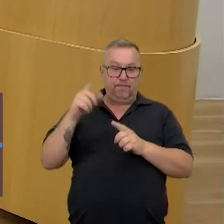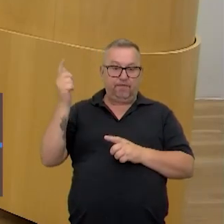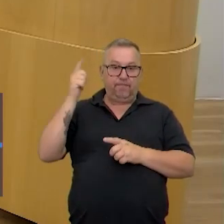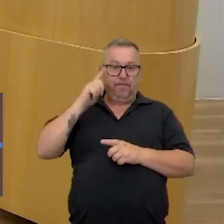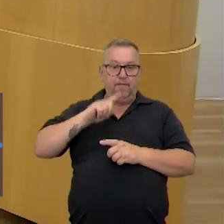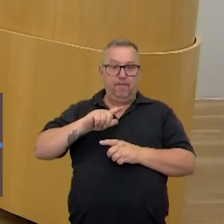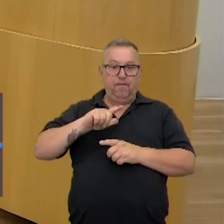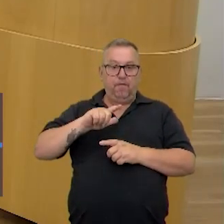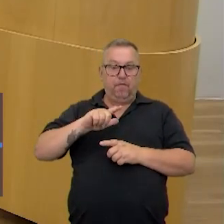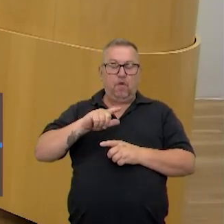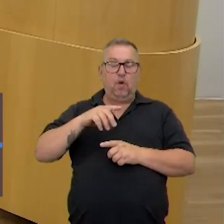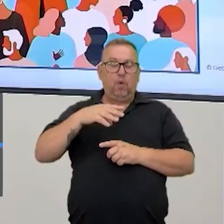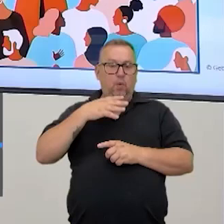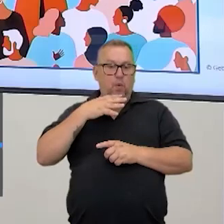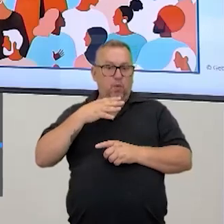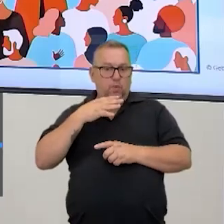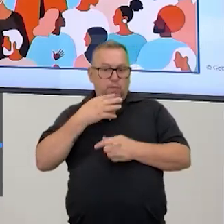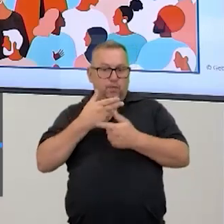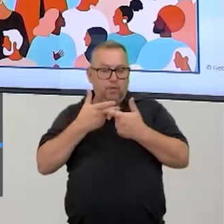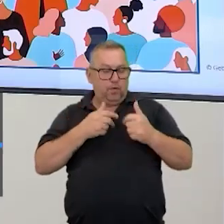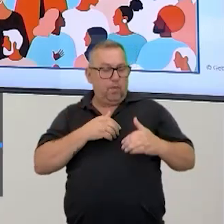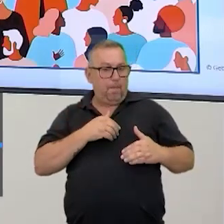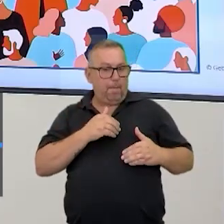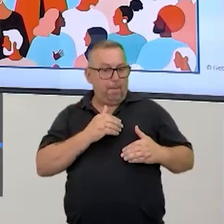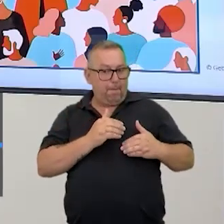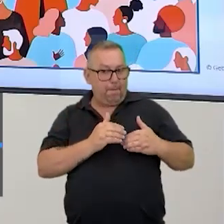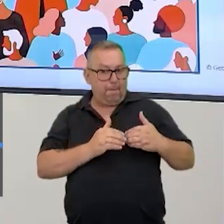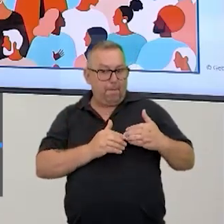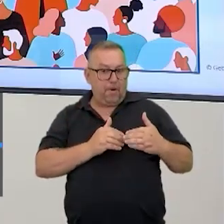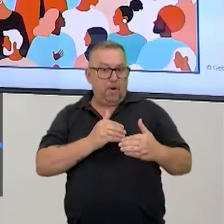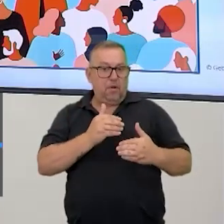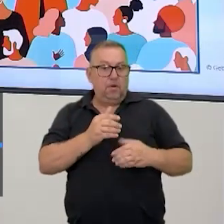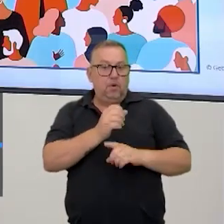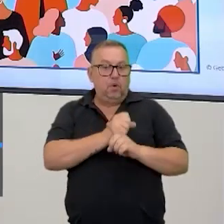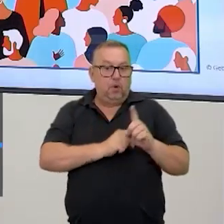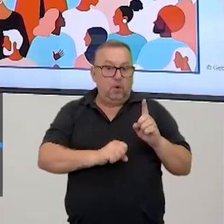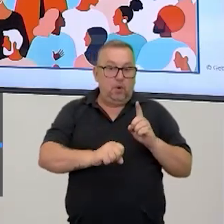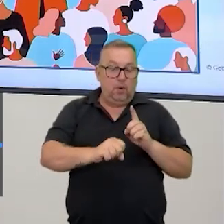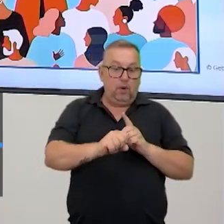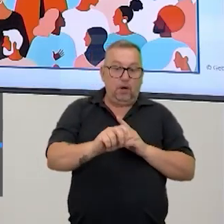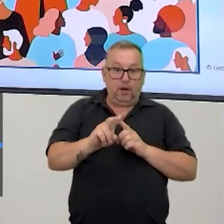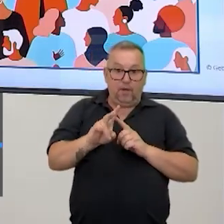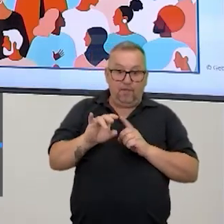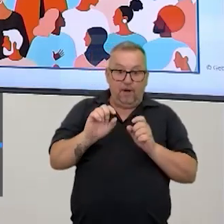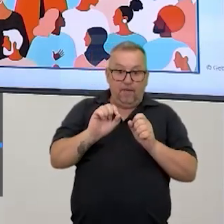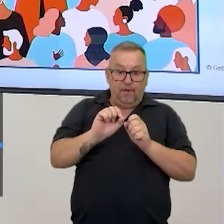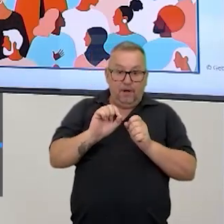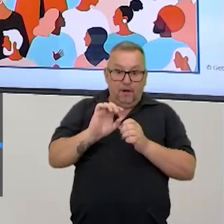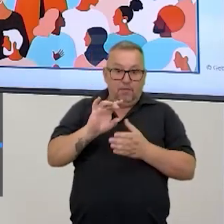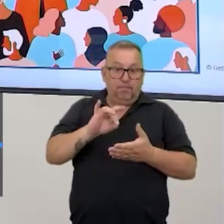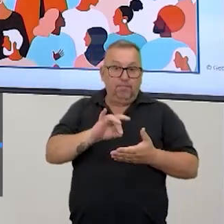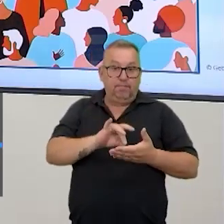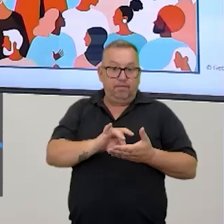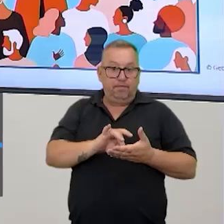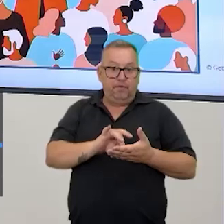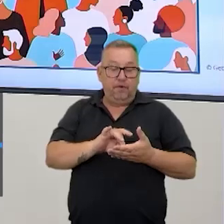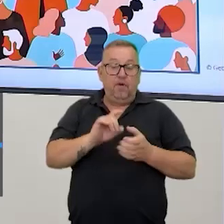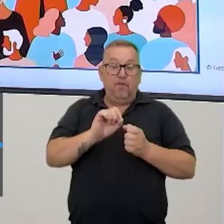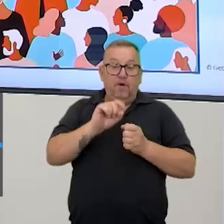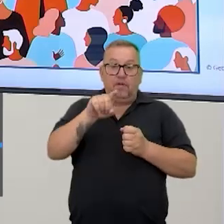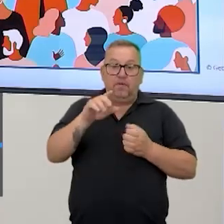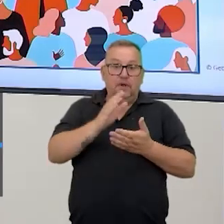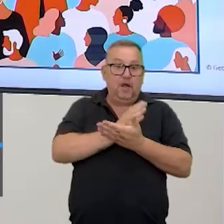Adquirir noções desse processo social que vão construir a realidade faz com que você não seja um